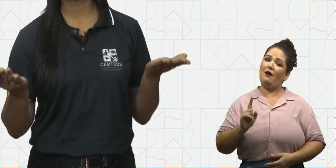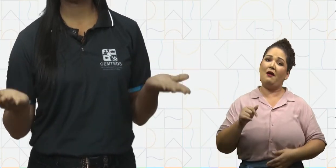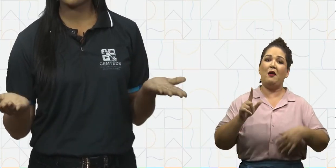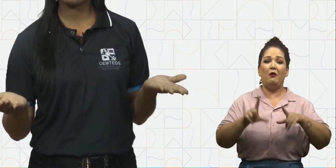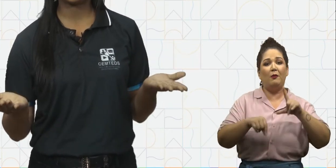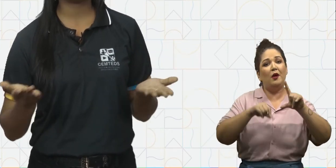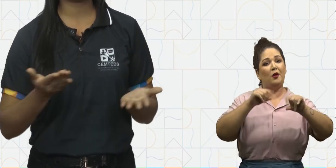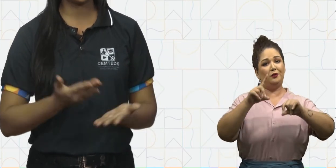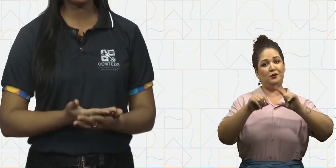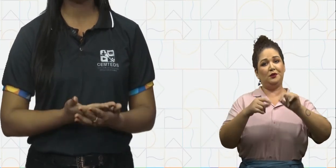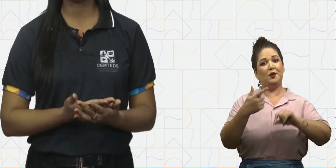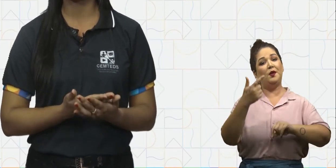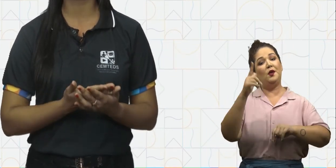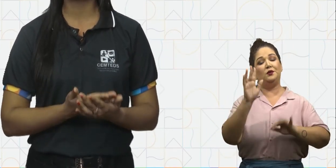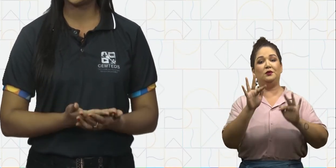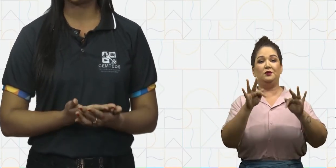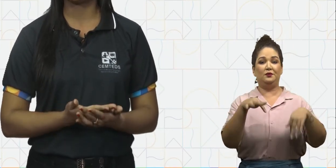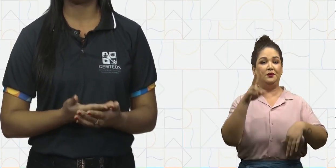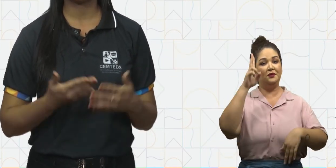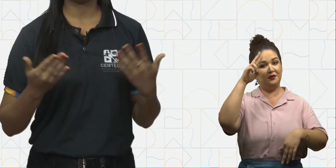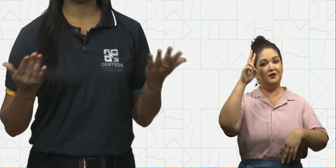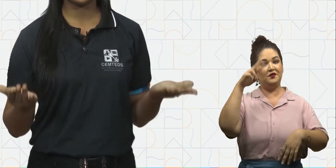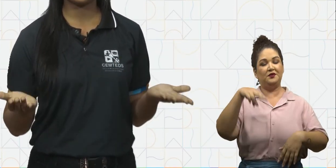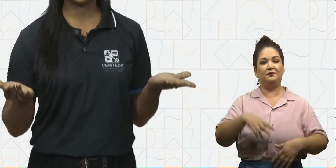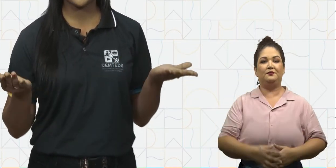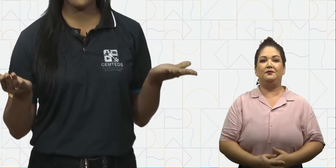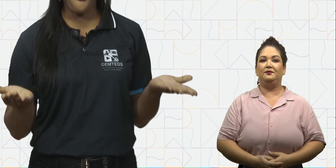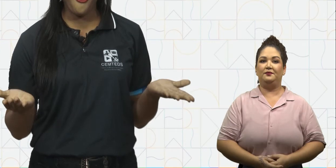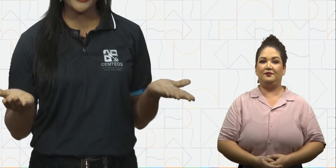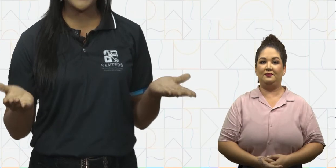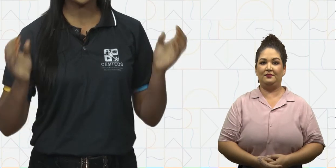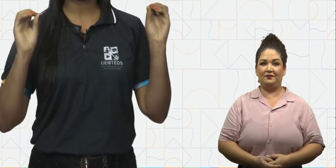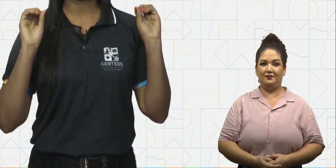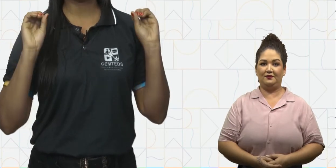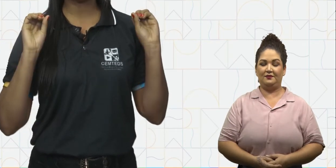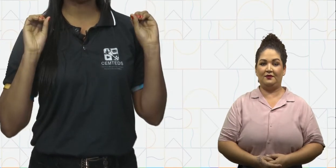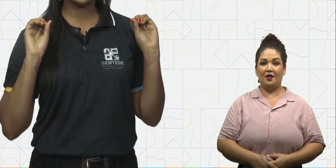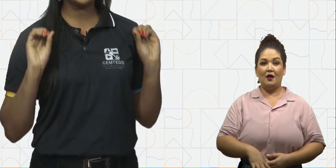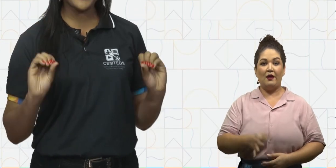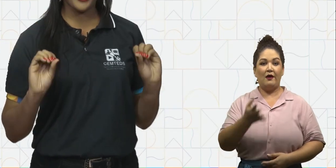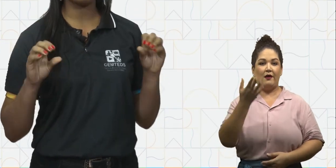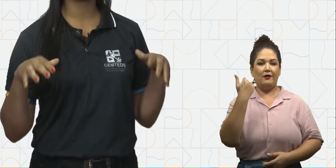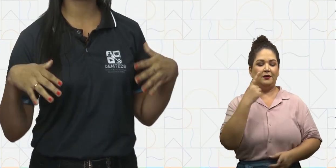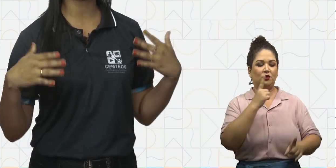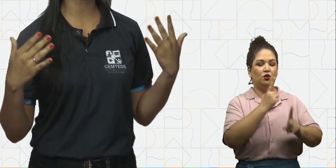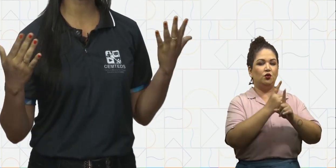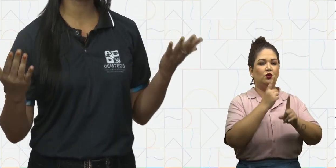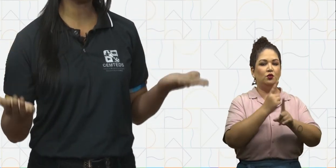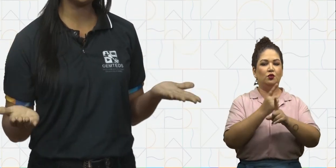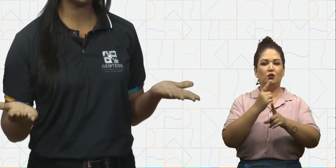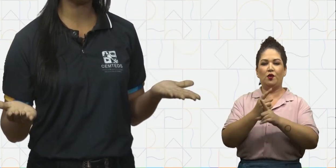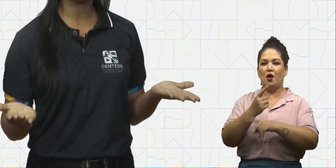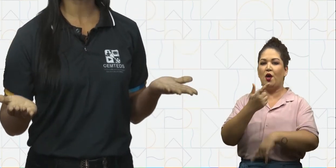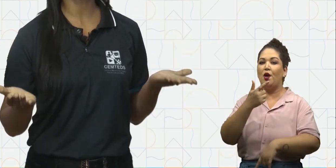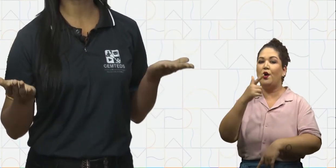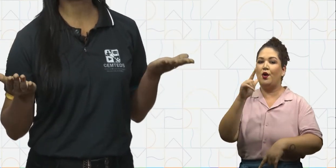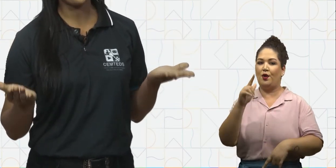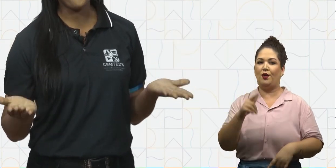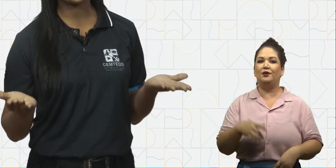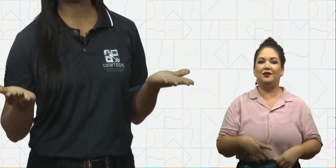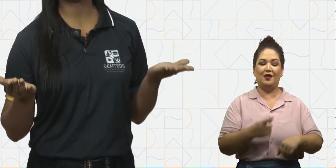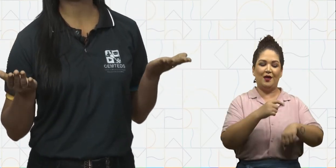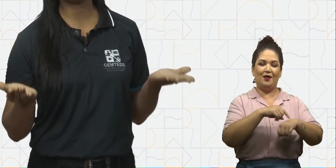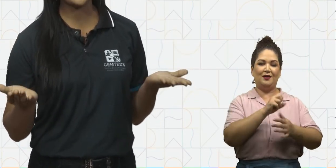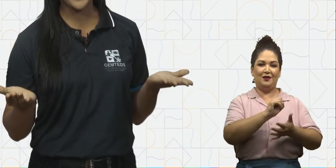outra opção para terminar um texto. Vamos agora desvendar mais um pouquinho na